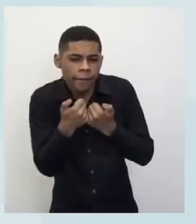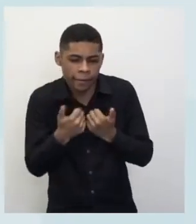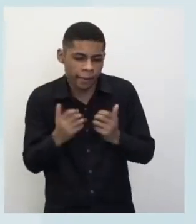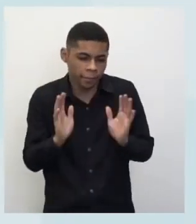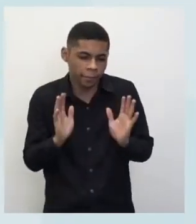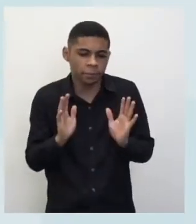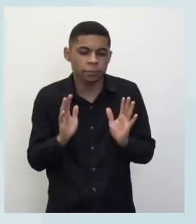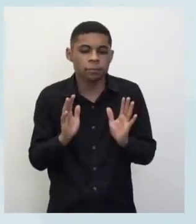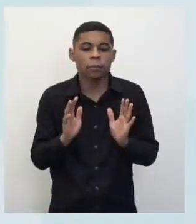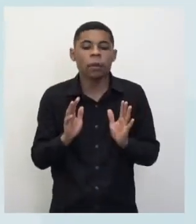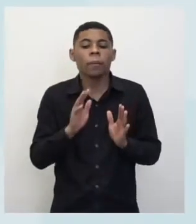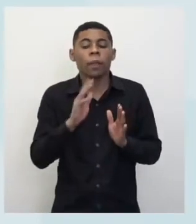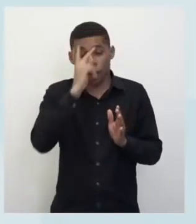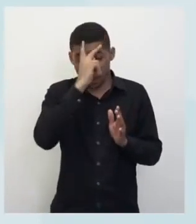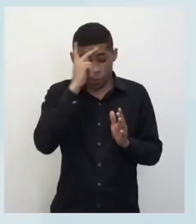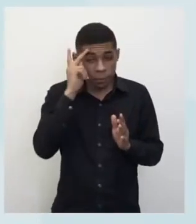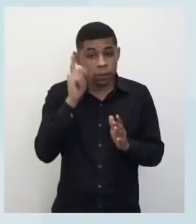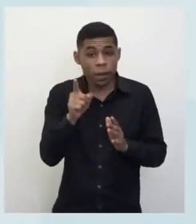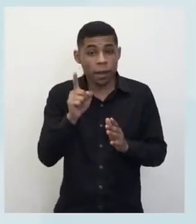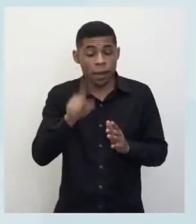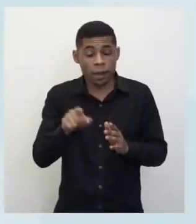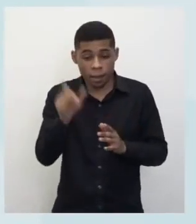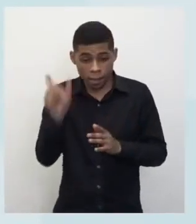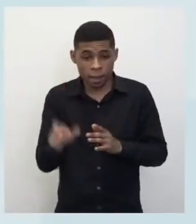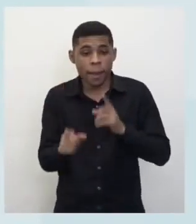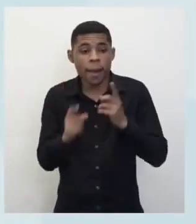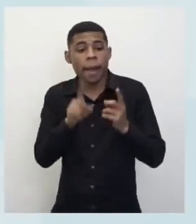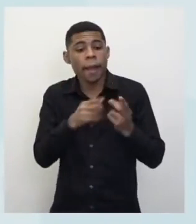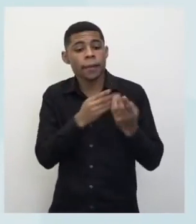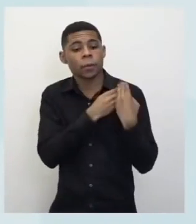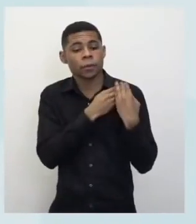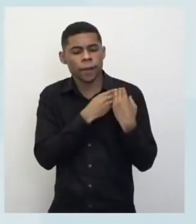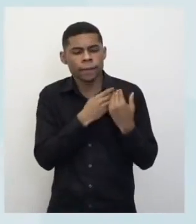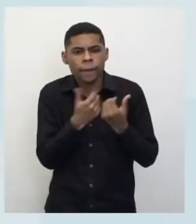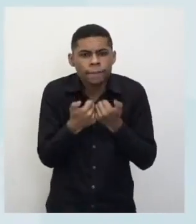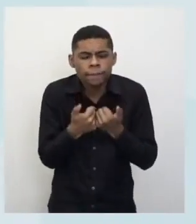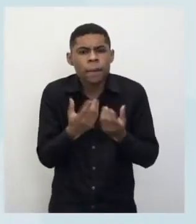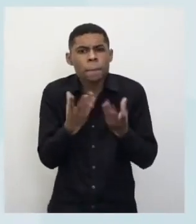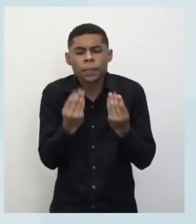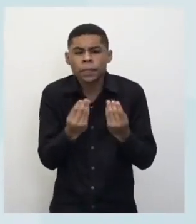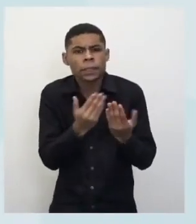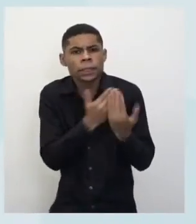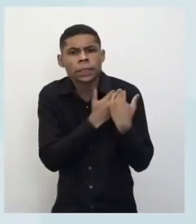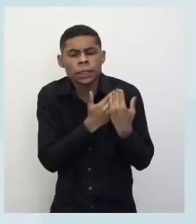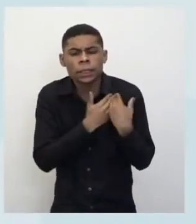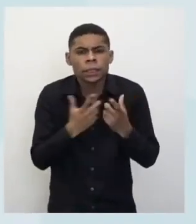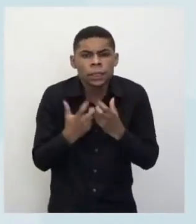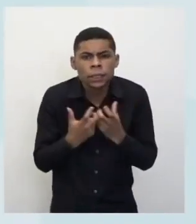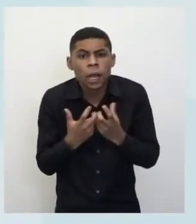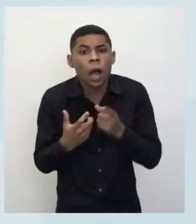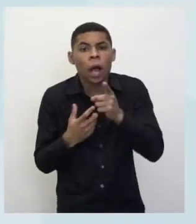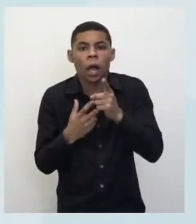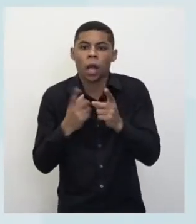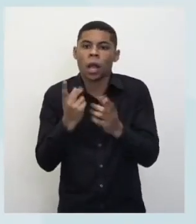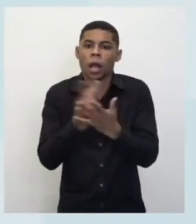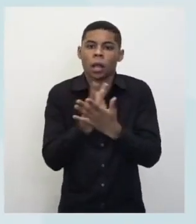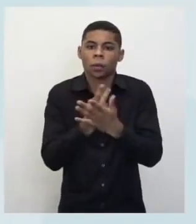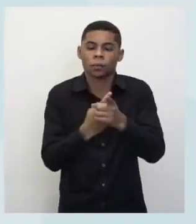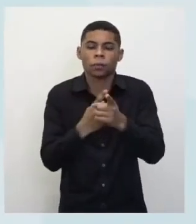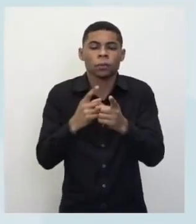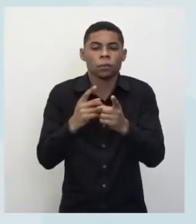português. A pessoa que o ocupa é responsável por jogar bastante e encontrar erros em games em